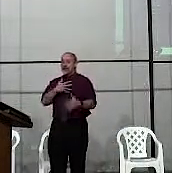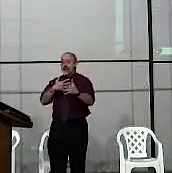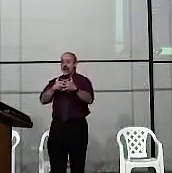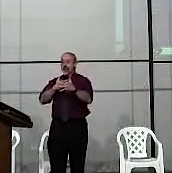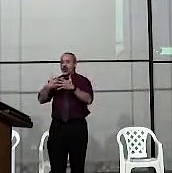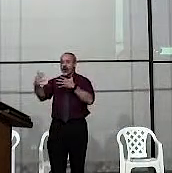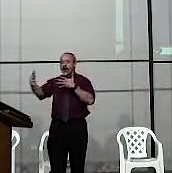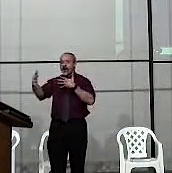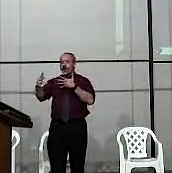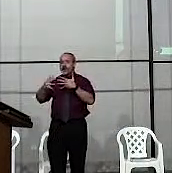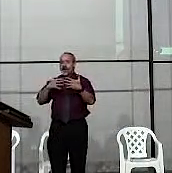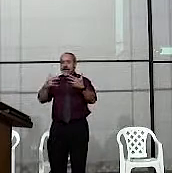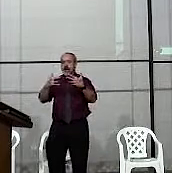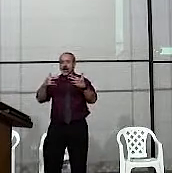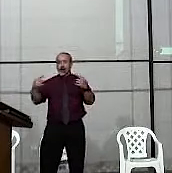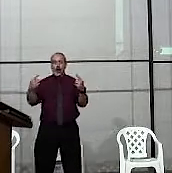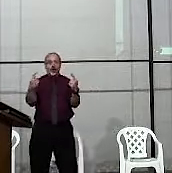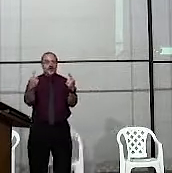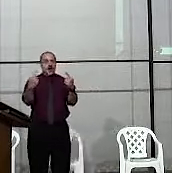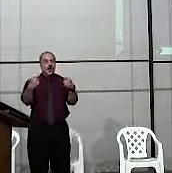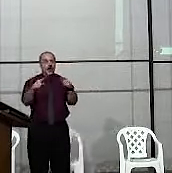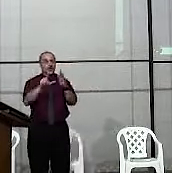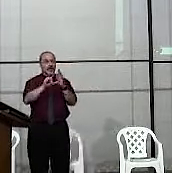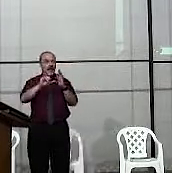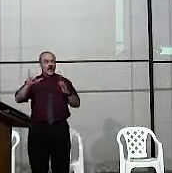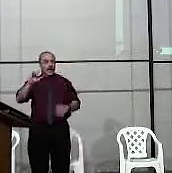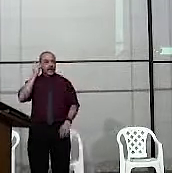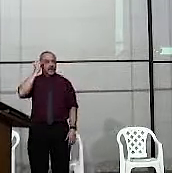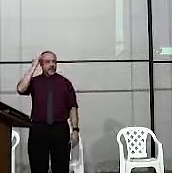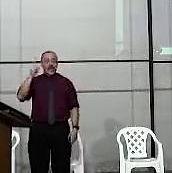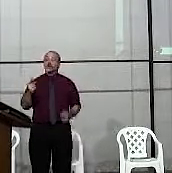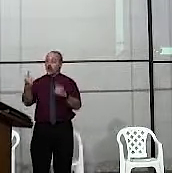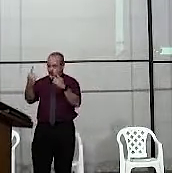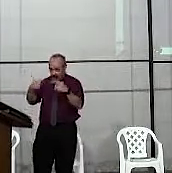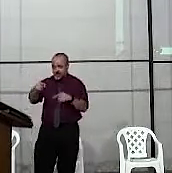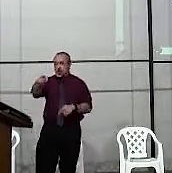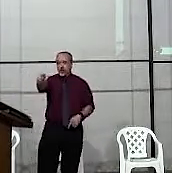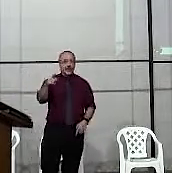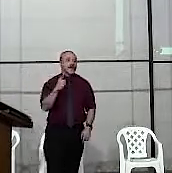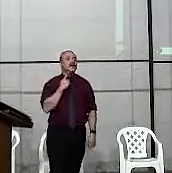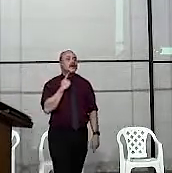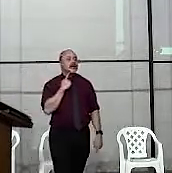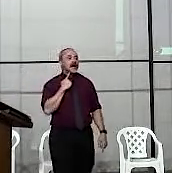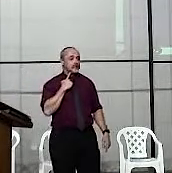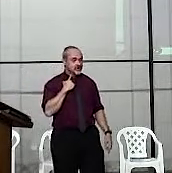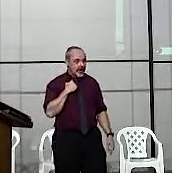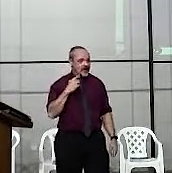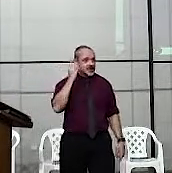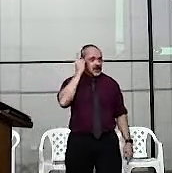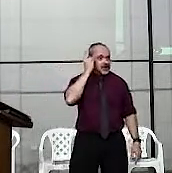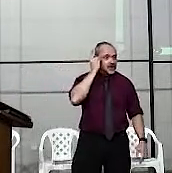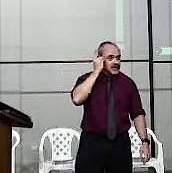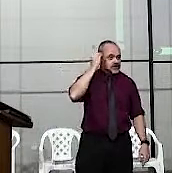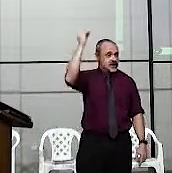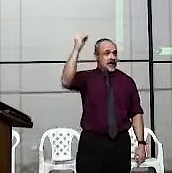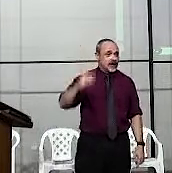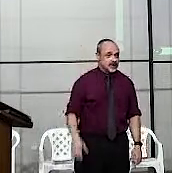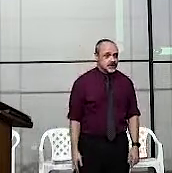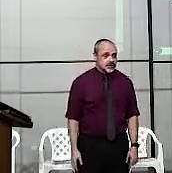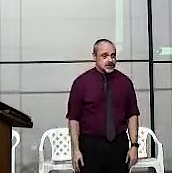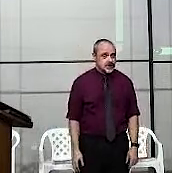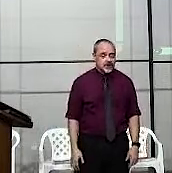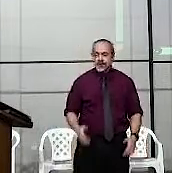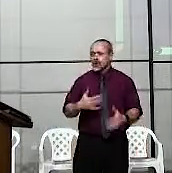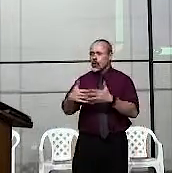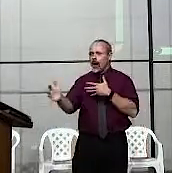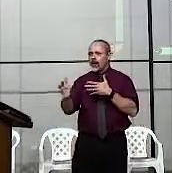pecado é qualquer coisa contra a lei de Deus, ou seja, contra a vontade de